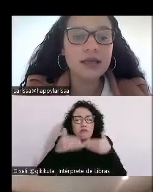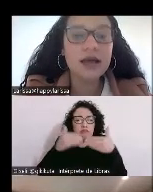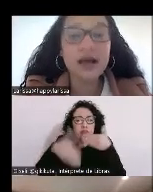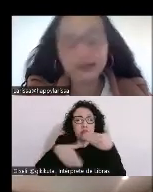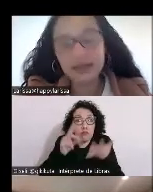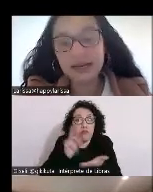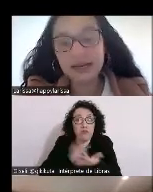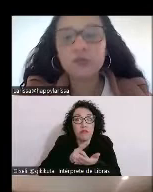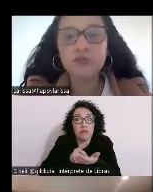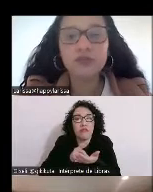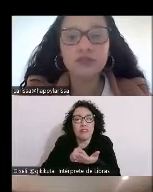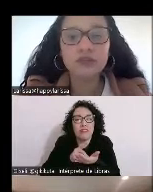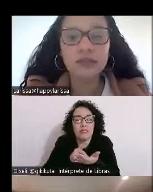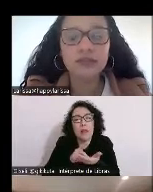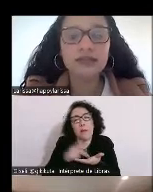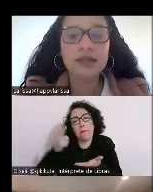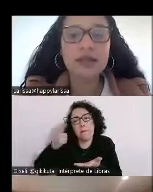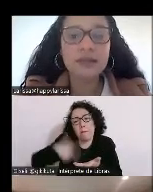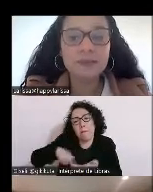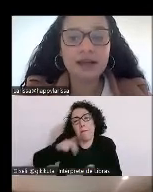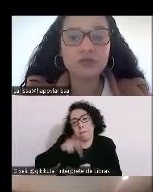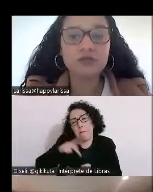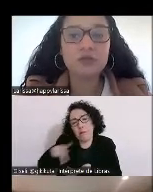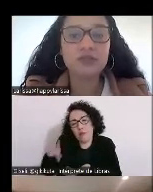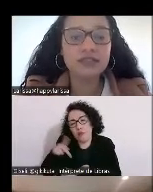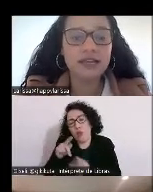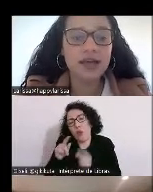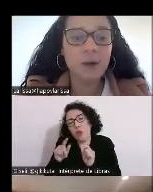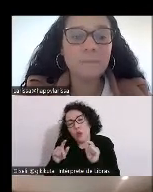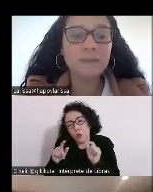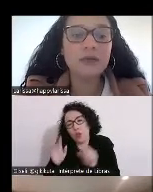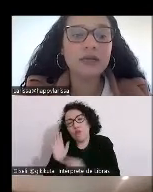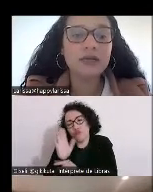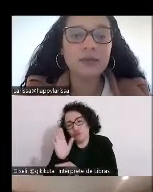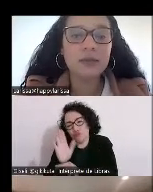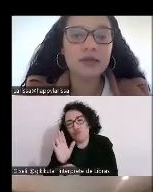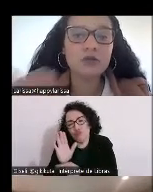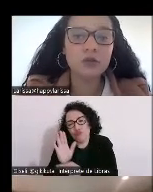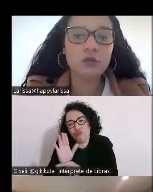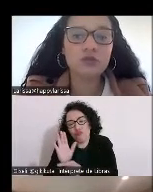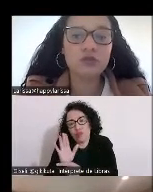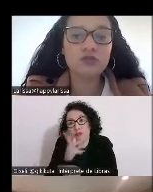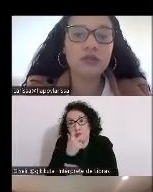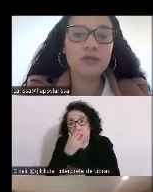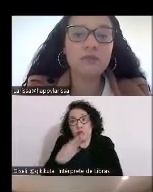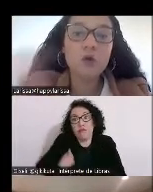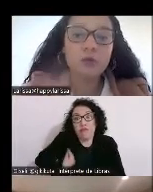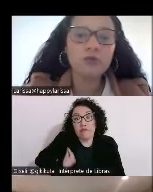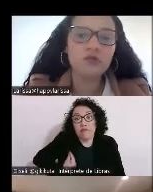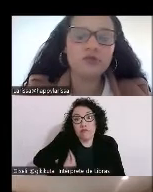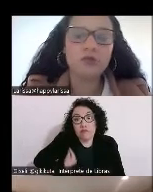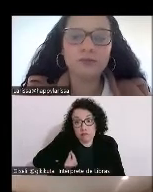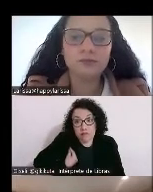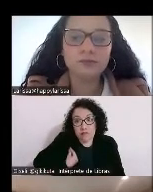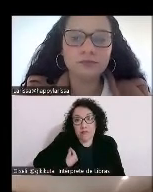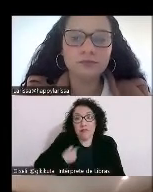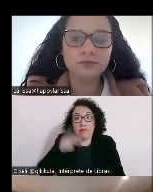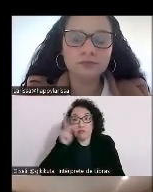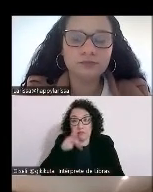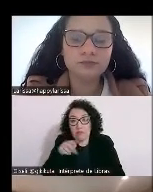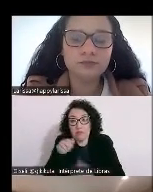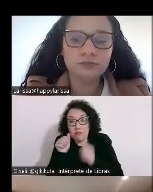E além do professor também, que tenha impacto numa audiência real e também no professor e com o professor.